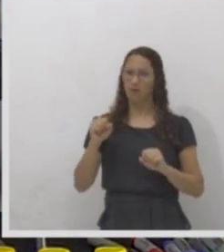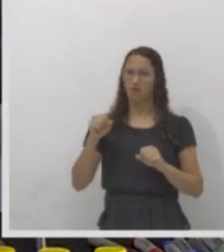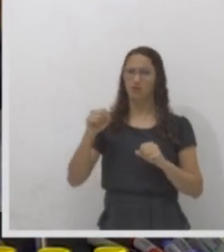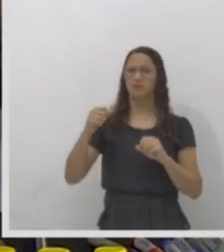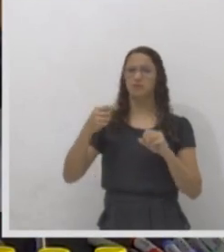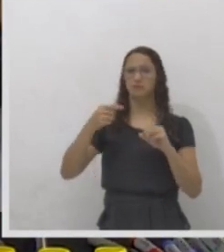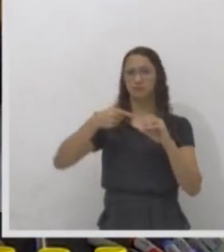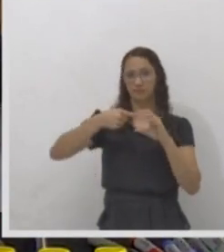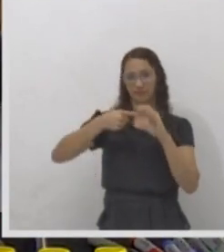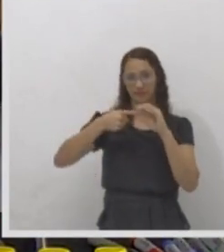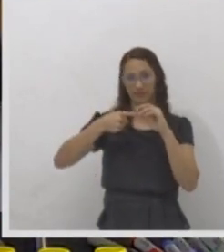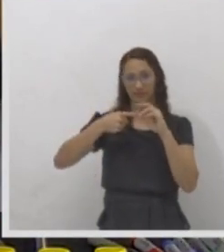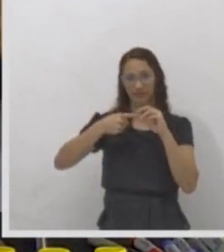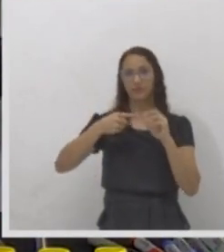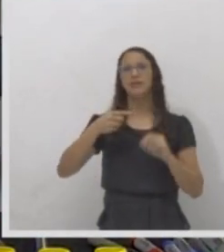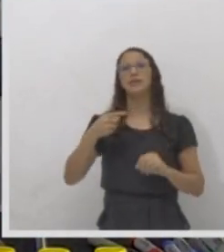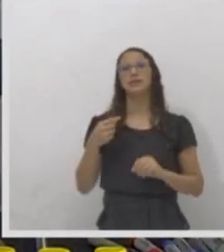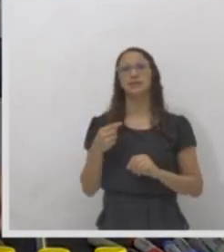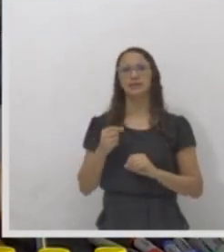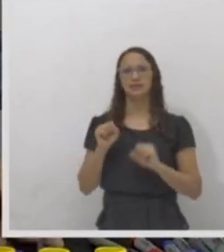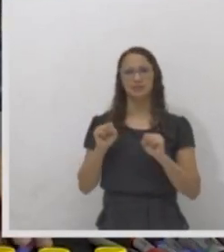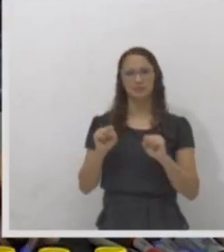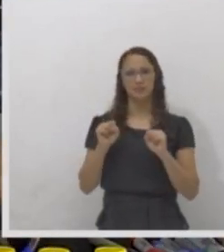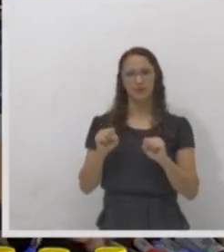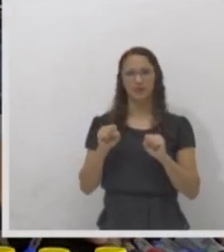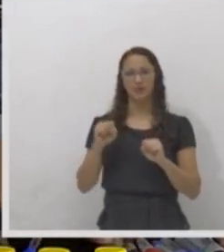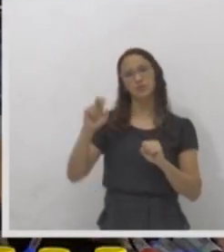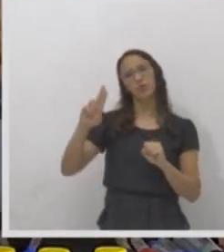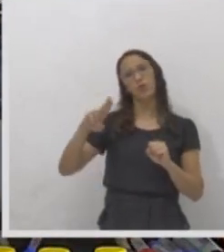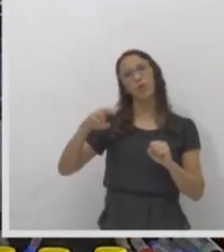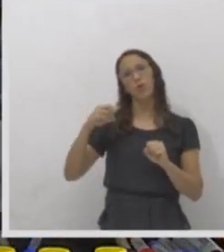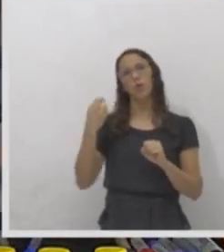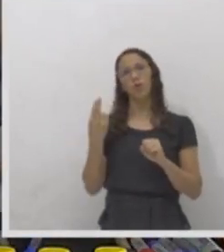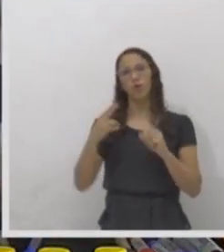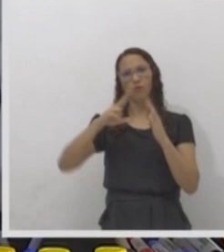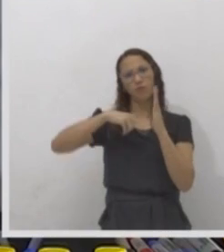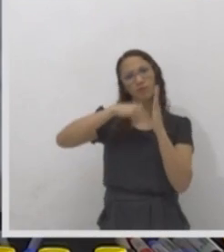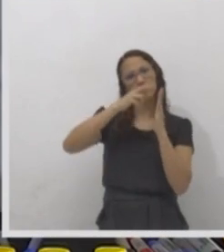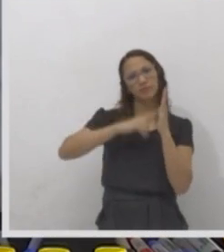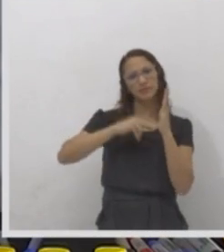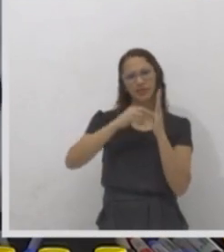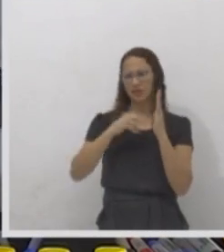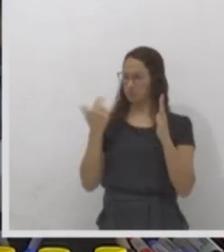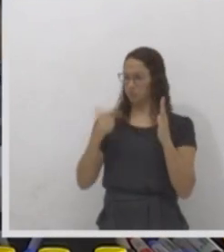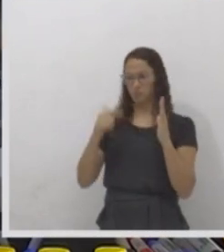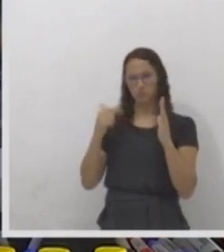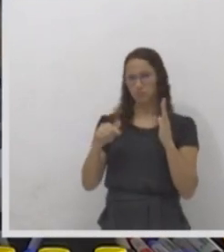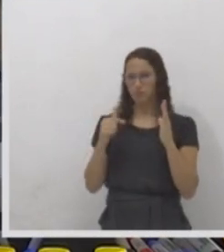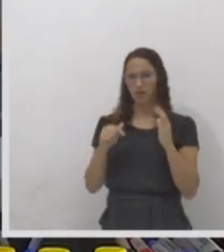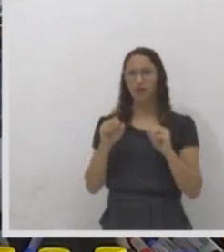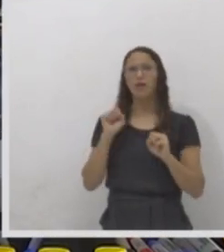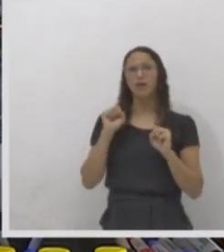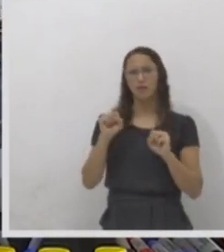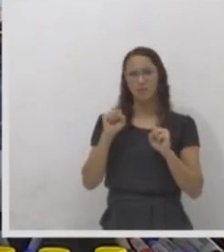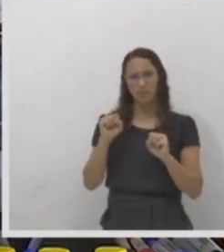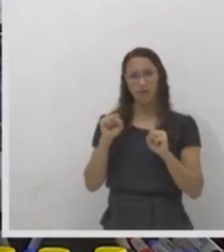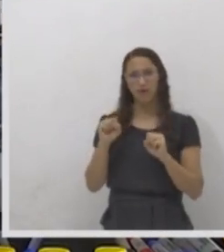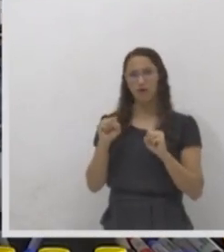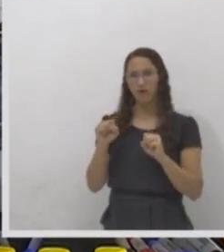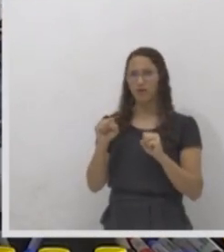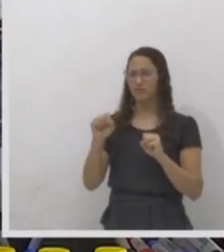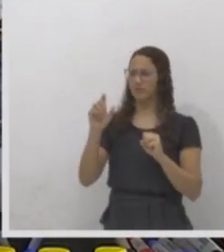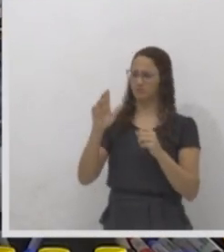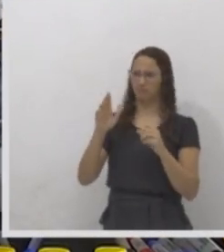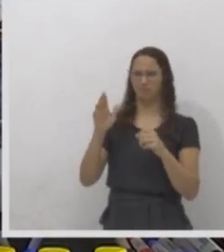e pincel. Caso você não tenha pincel, você pode pintar com um pedacinho de esponja ou até com o próprio dedo, se você estiver